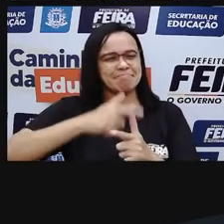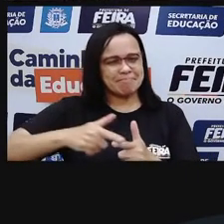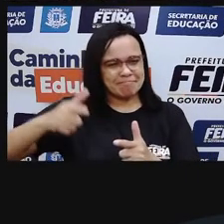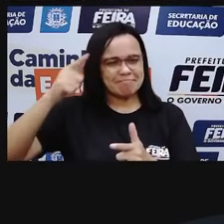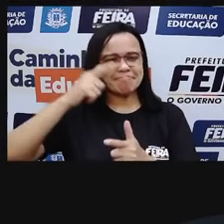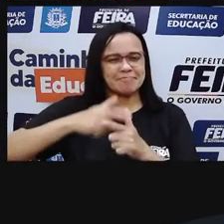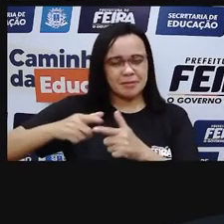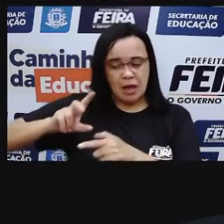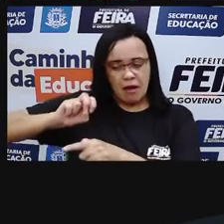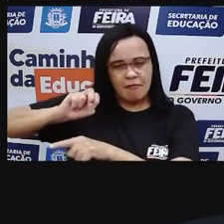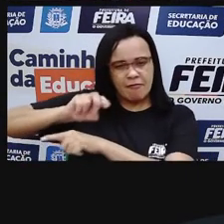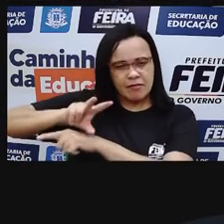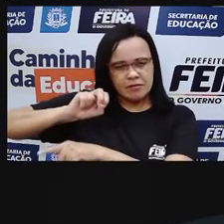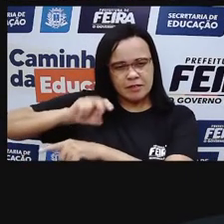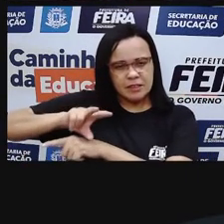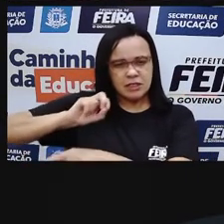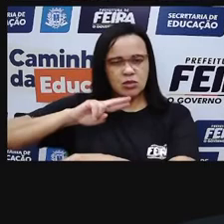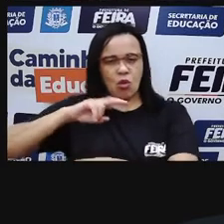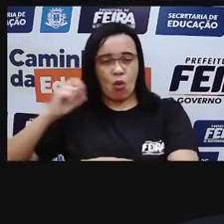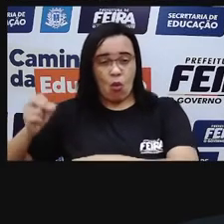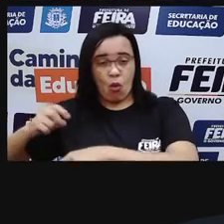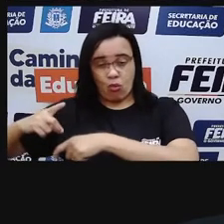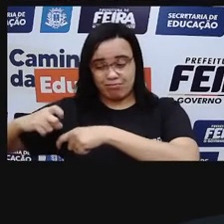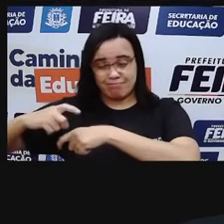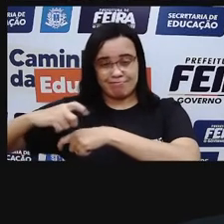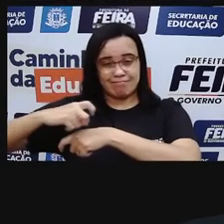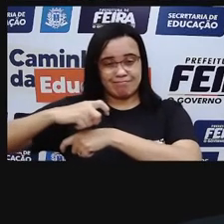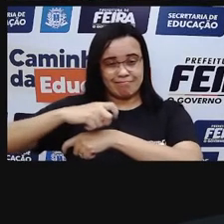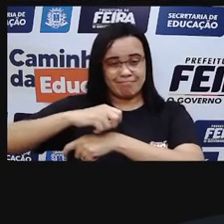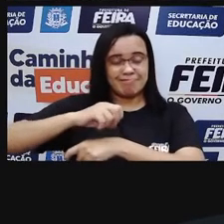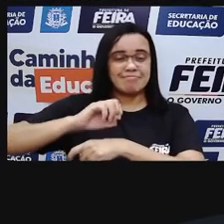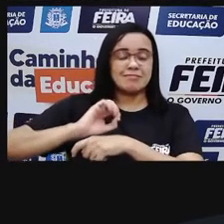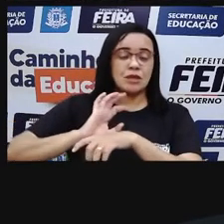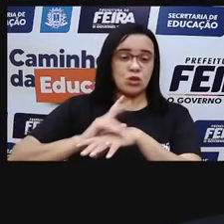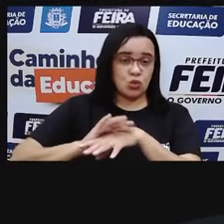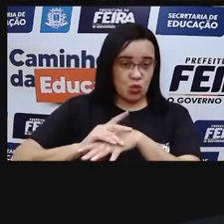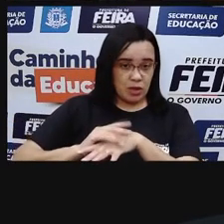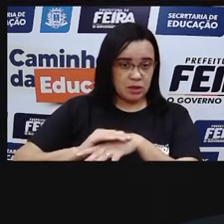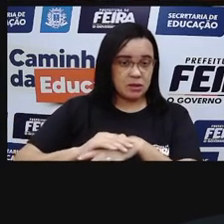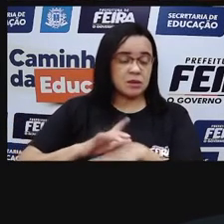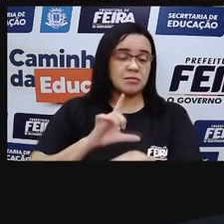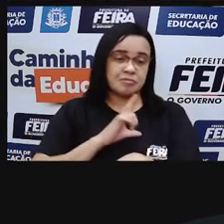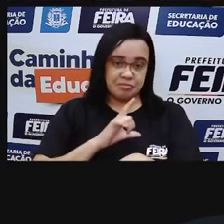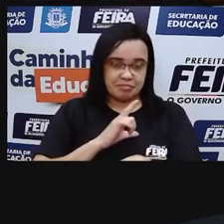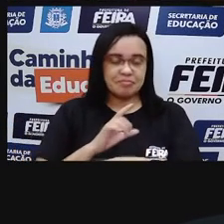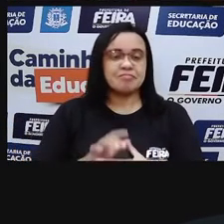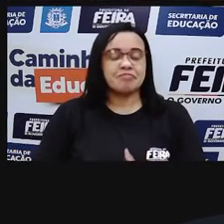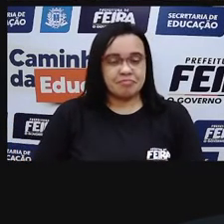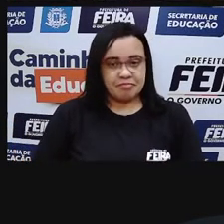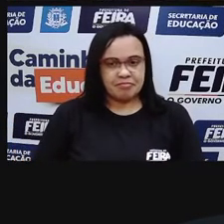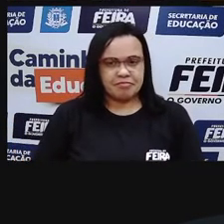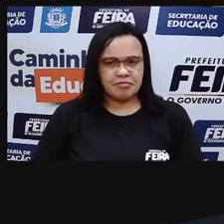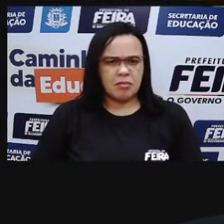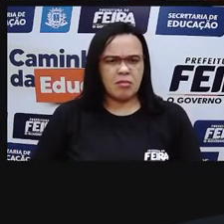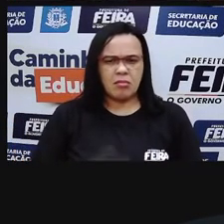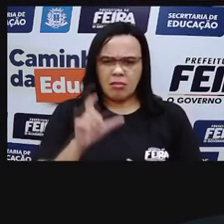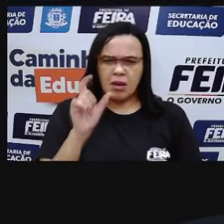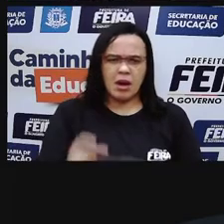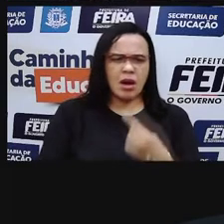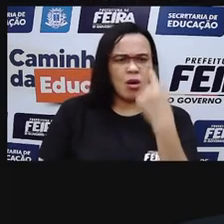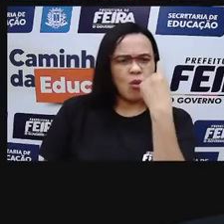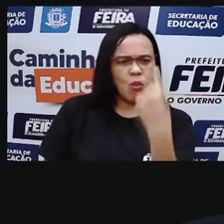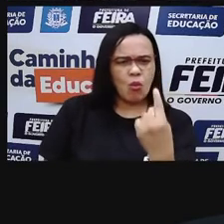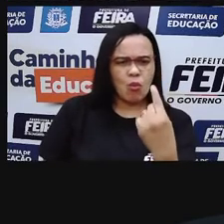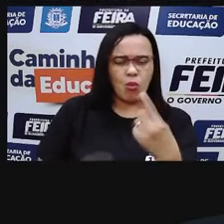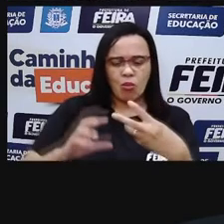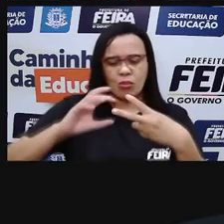doenças. Uma dessas células é chamada de macrófagos. Por que macrófagos? Porque são células